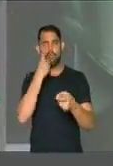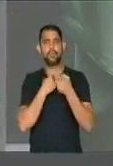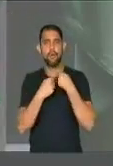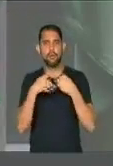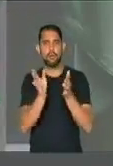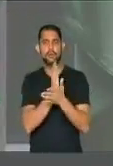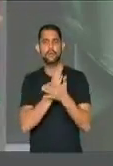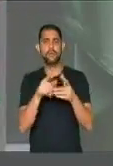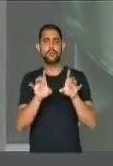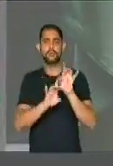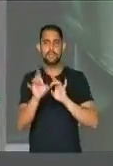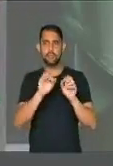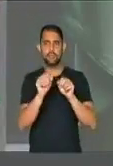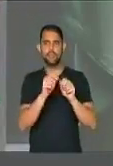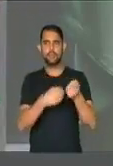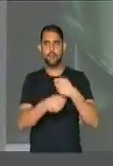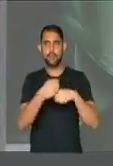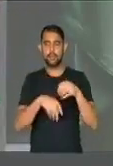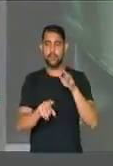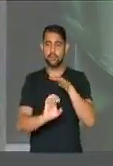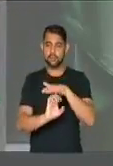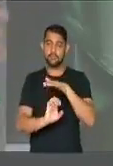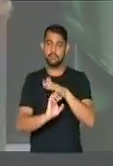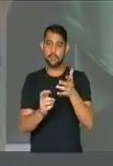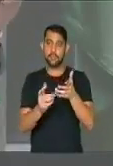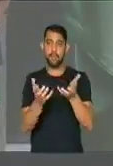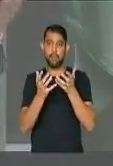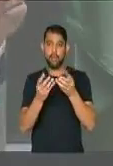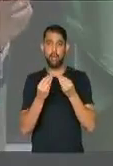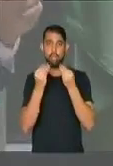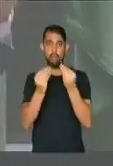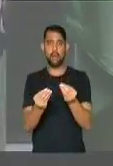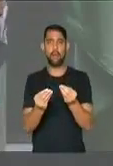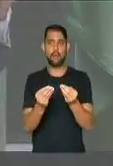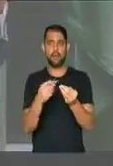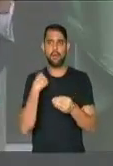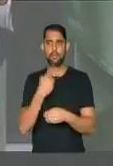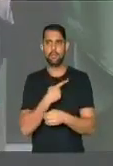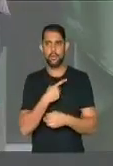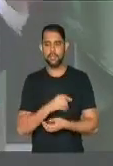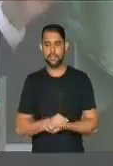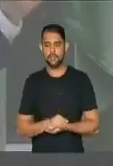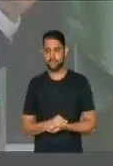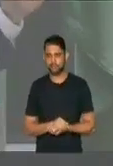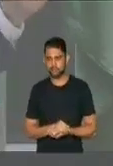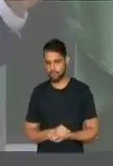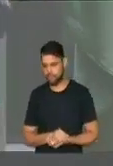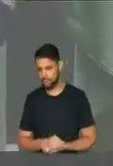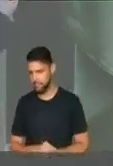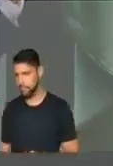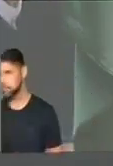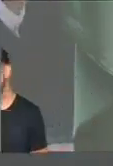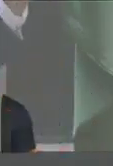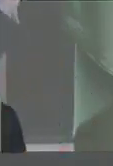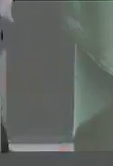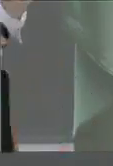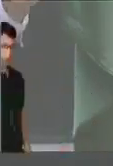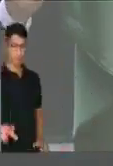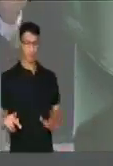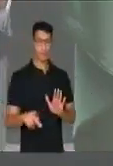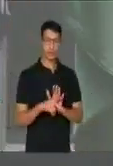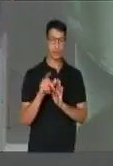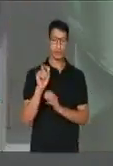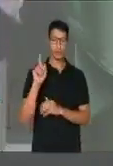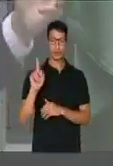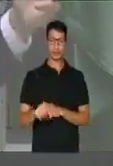ganância, especialmente do capital financeiro. Quer entregar a nossa Chesf, a Chesf, que